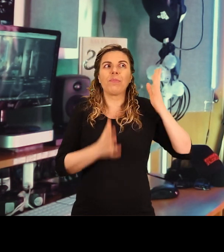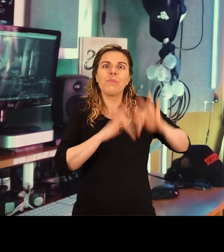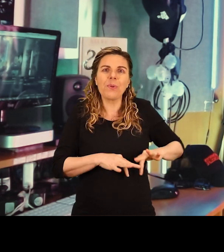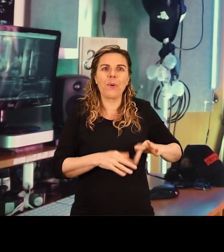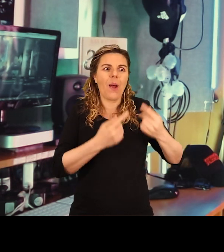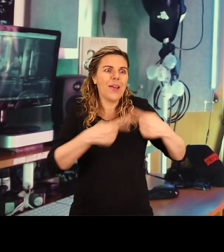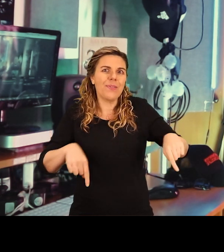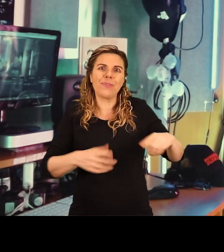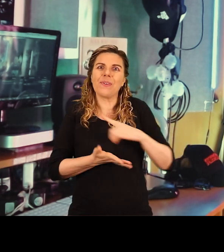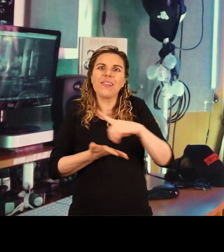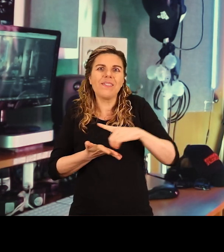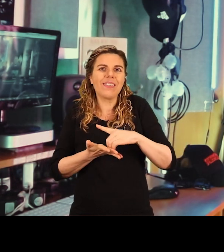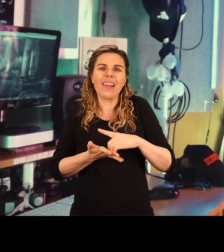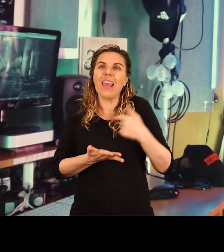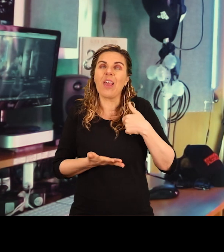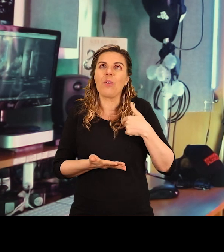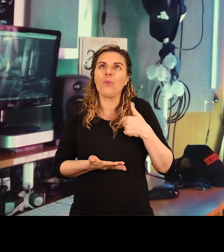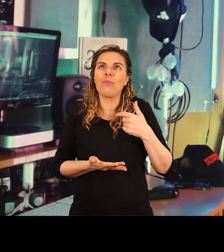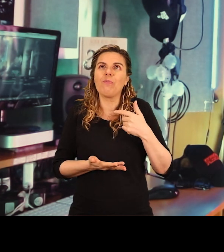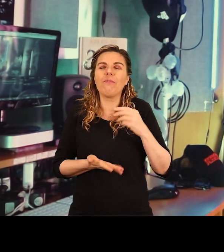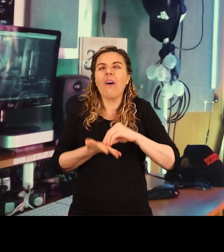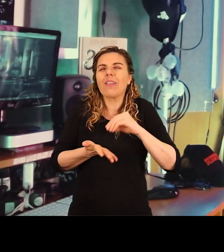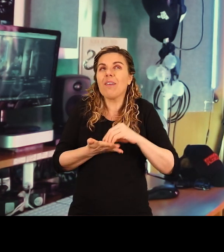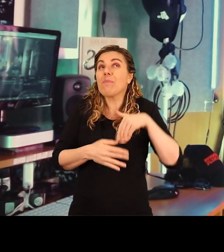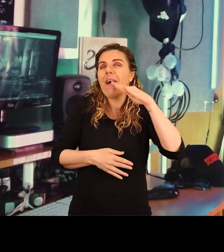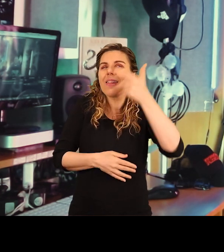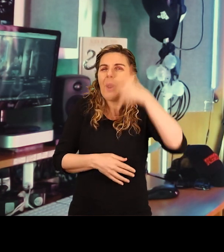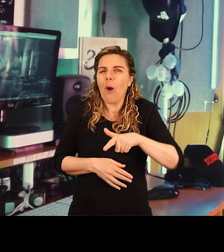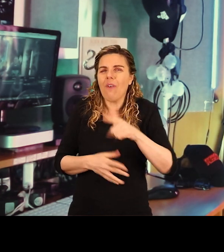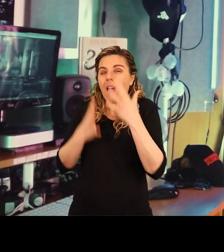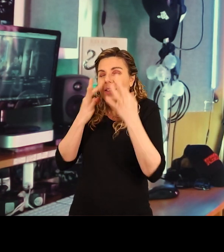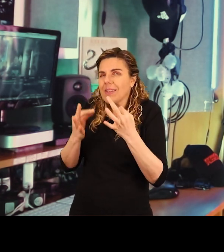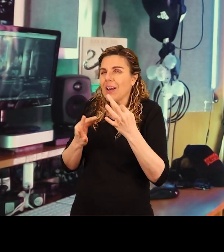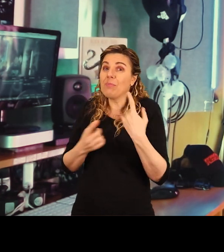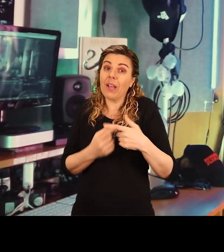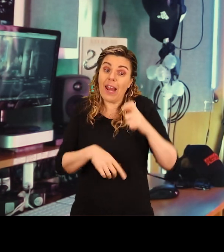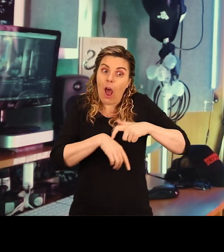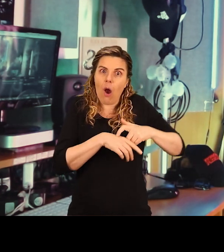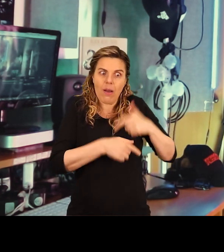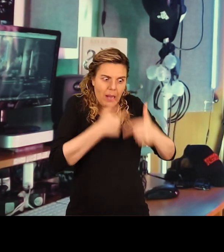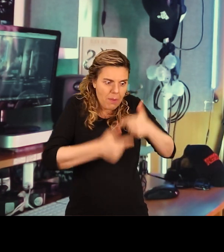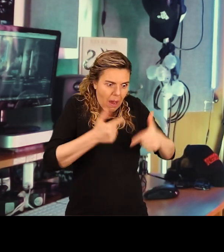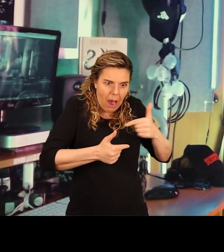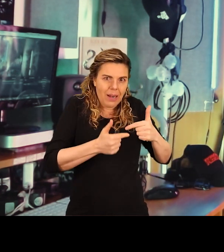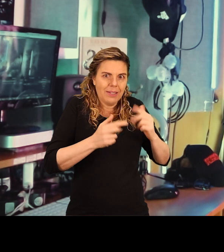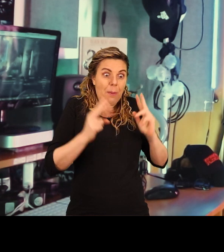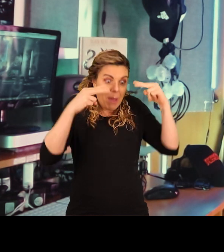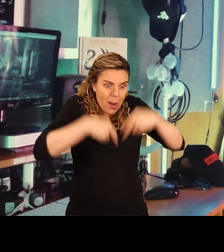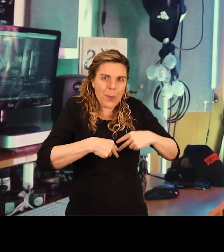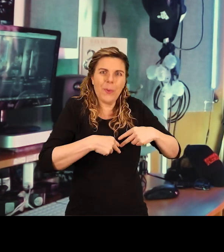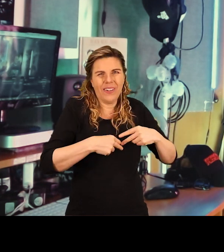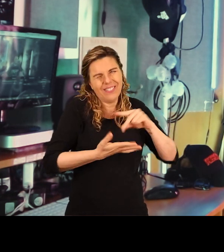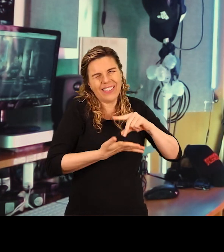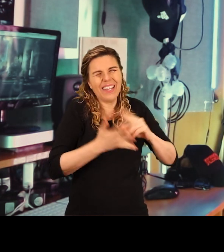terminou e lançou o disco, eu não tinha ouvido com tanto atenção de novo, né? Porque quando a gente tá no trabalho, gente mergulha... Mergulha?